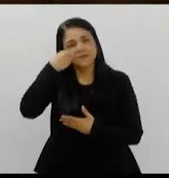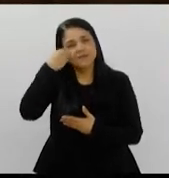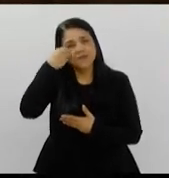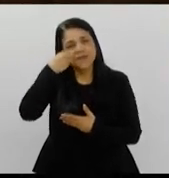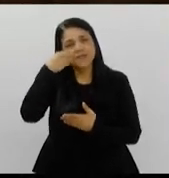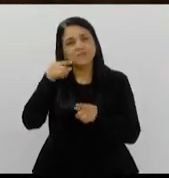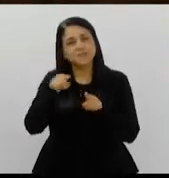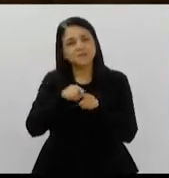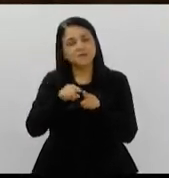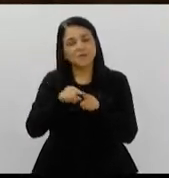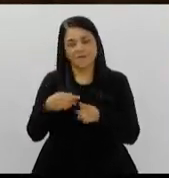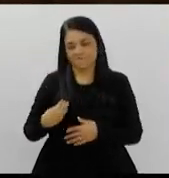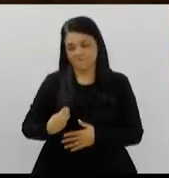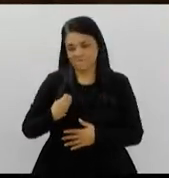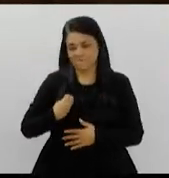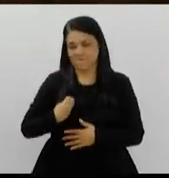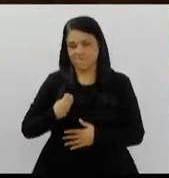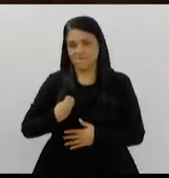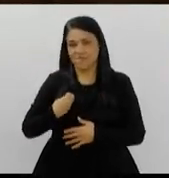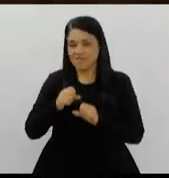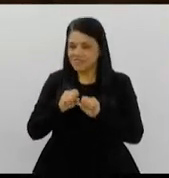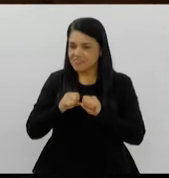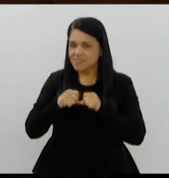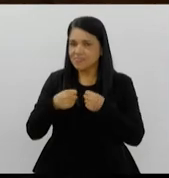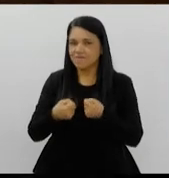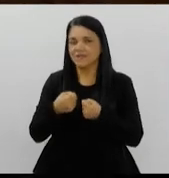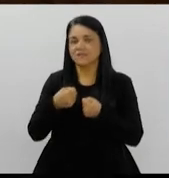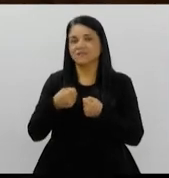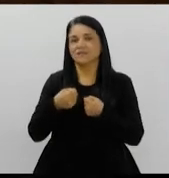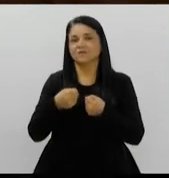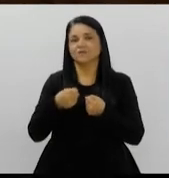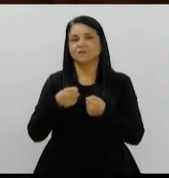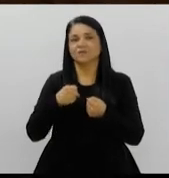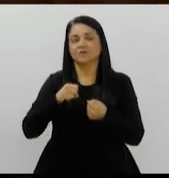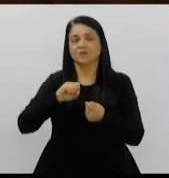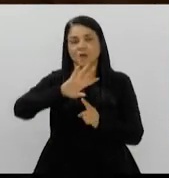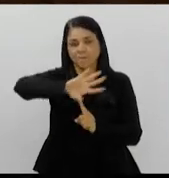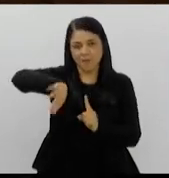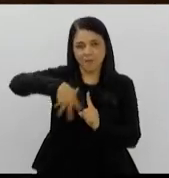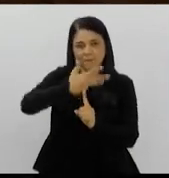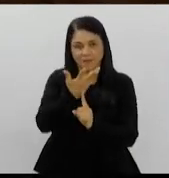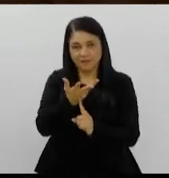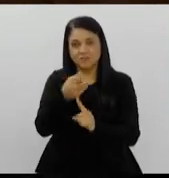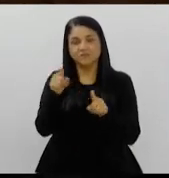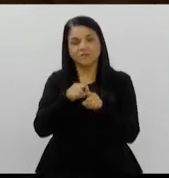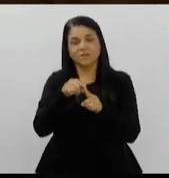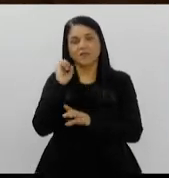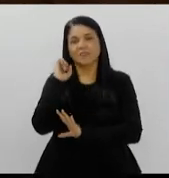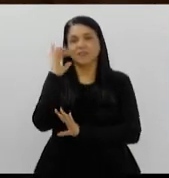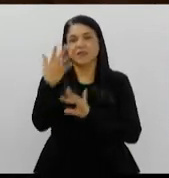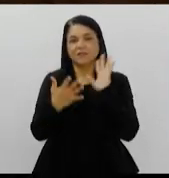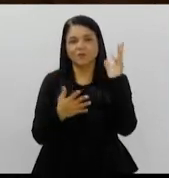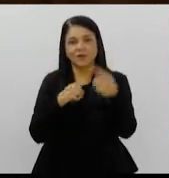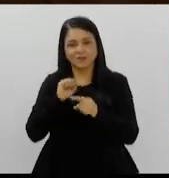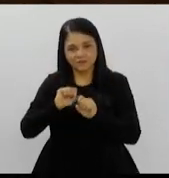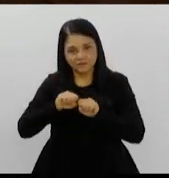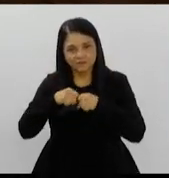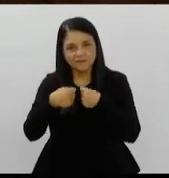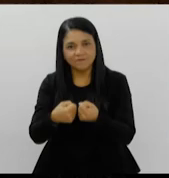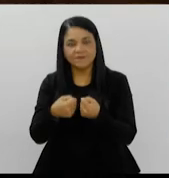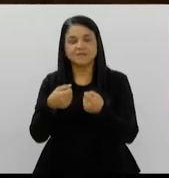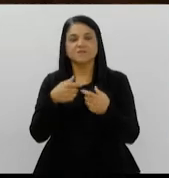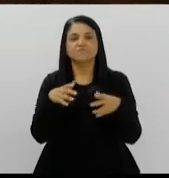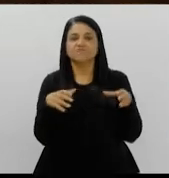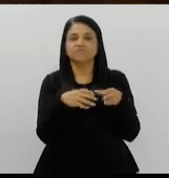seu legado vivo em defesa do meio ambiente, em defesa da natureza, que é em defesa do conjunto das